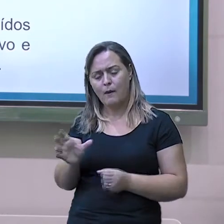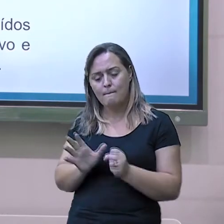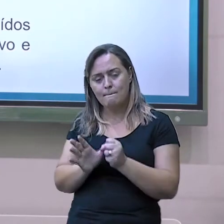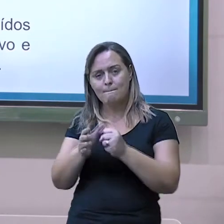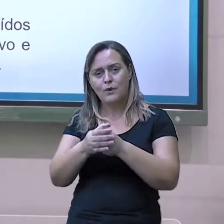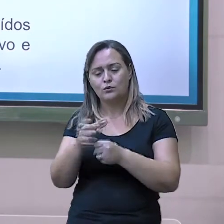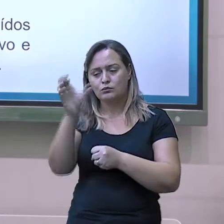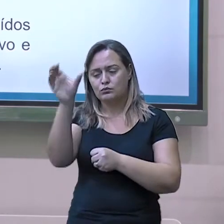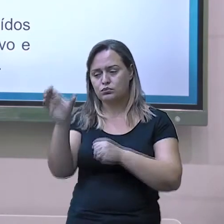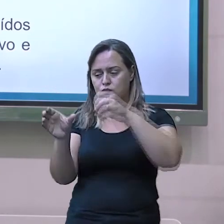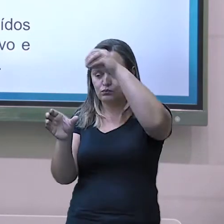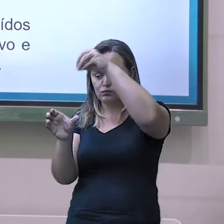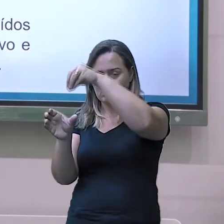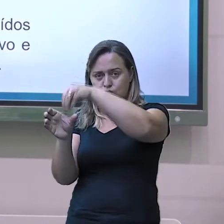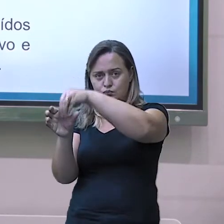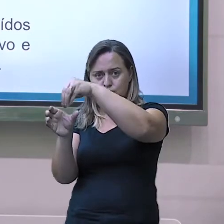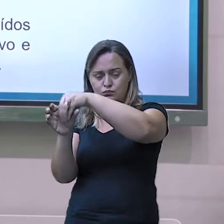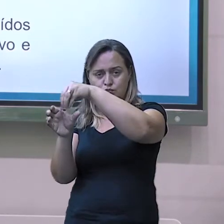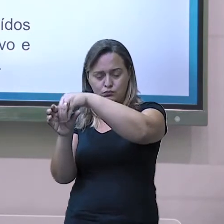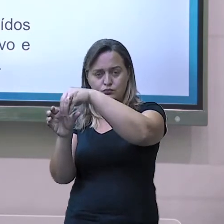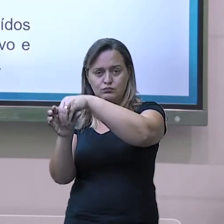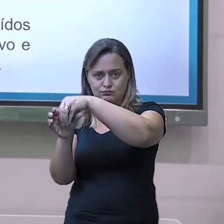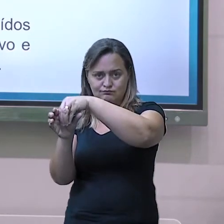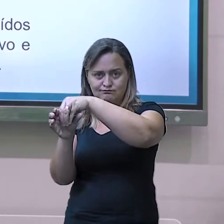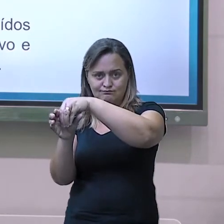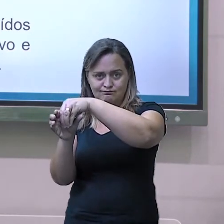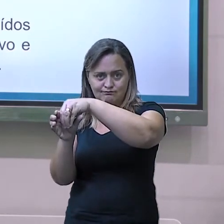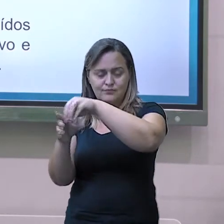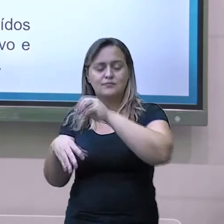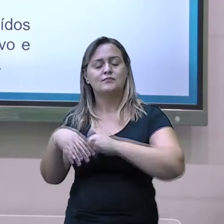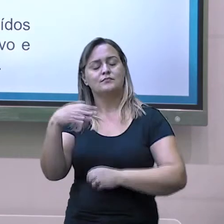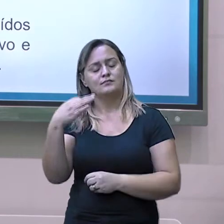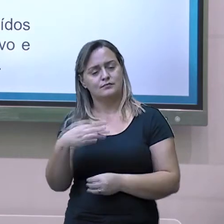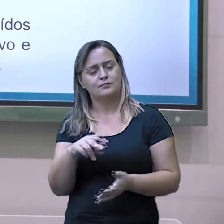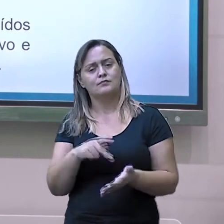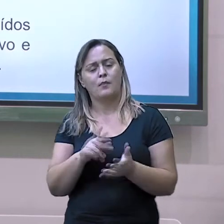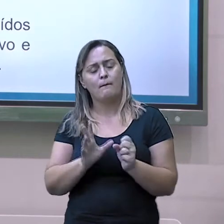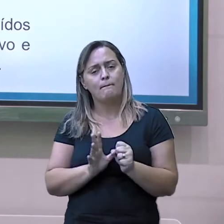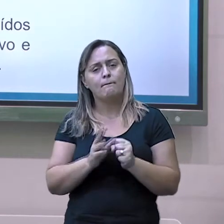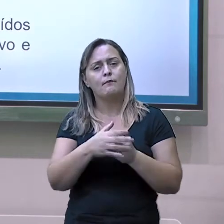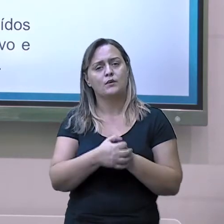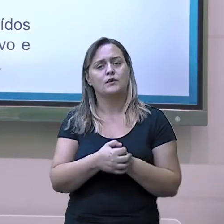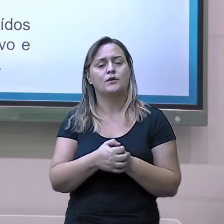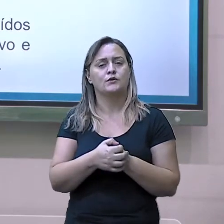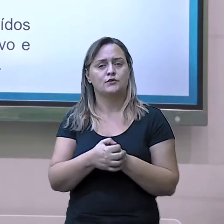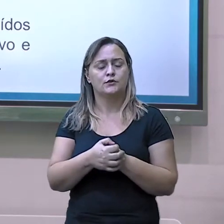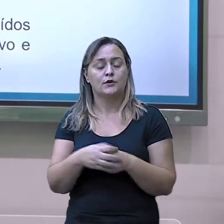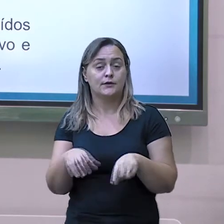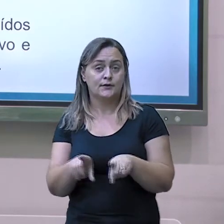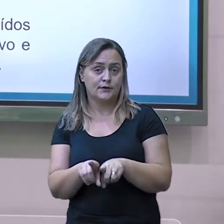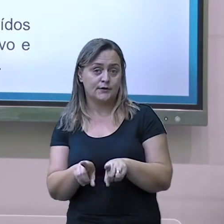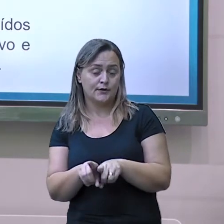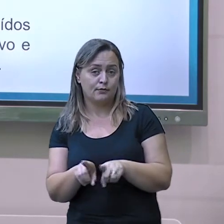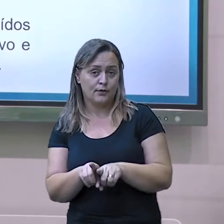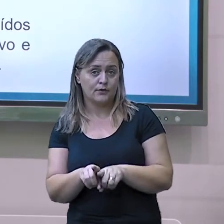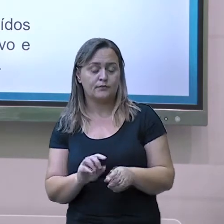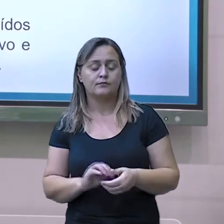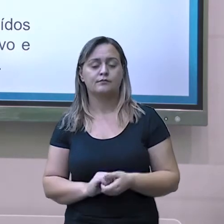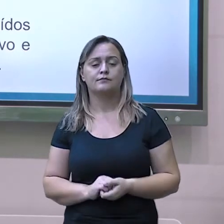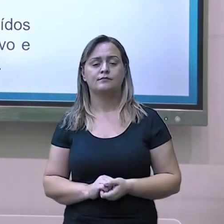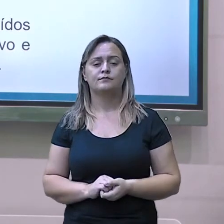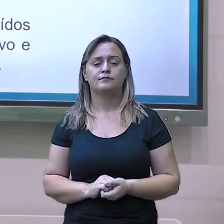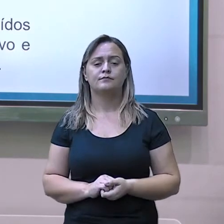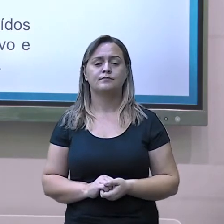medula espinhal. Então, as vértebras vão proteger a medula espinal, que faz parte